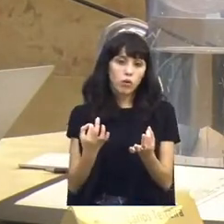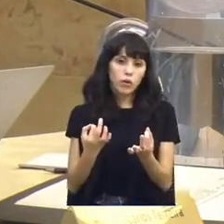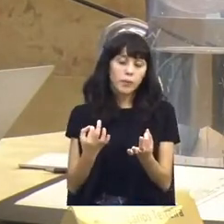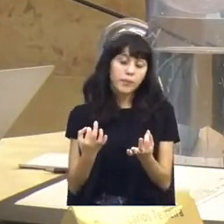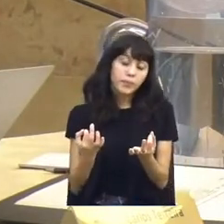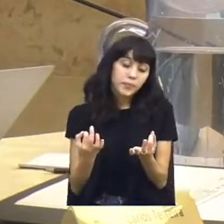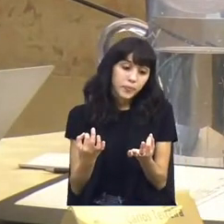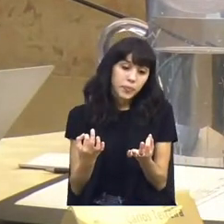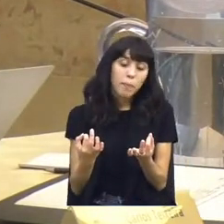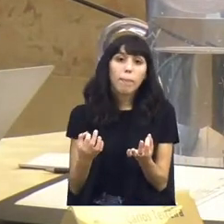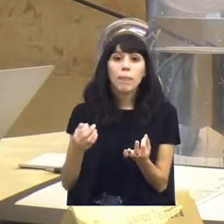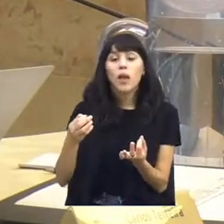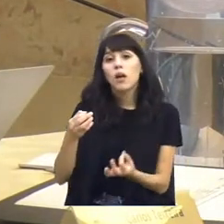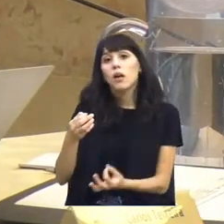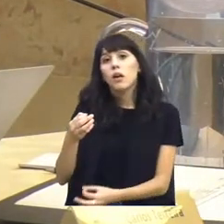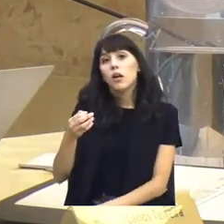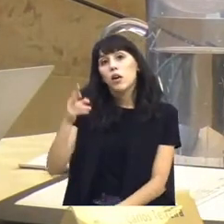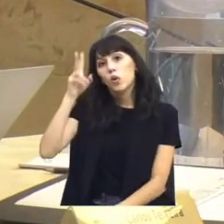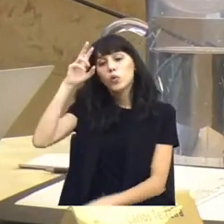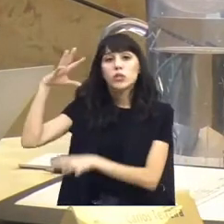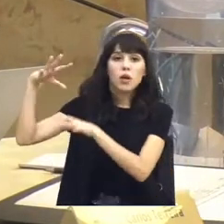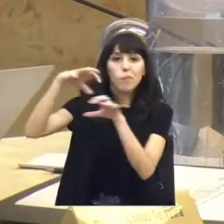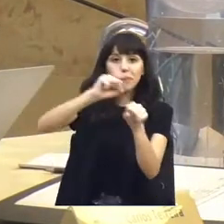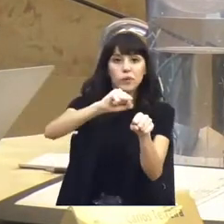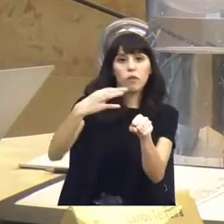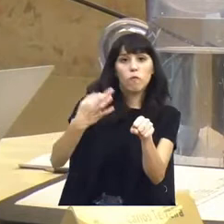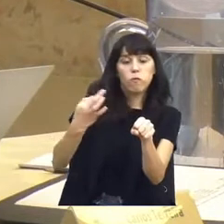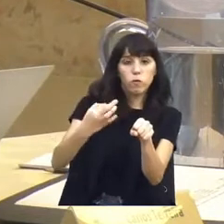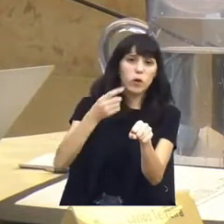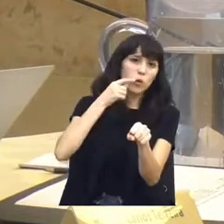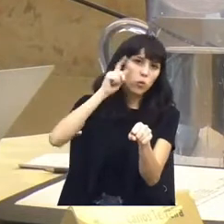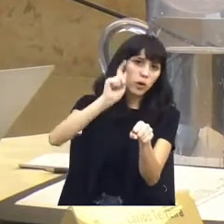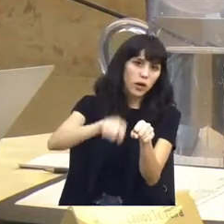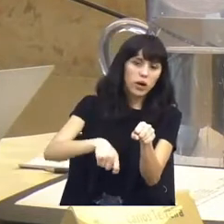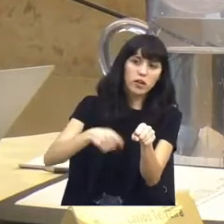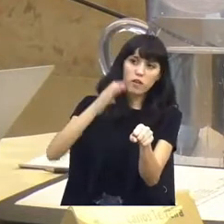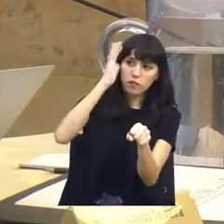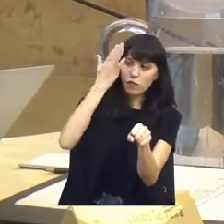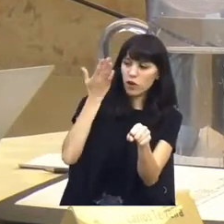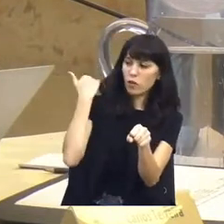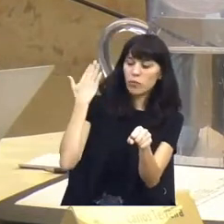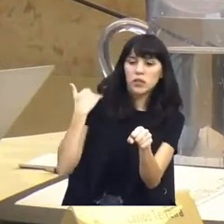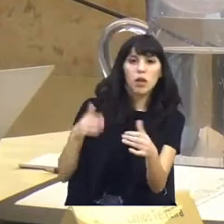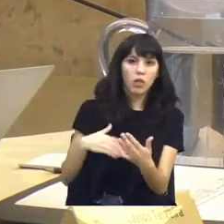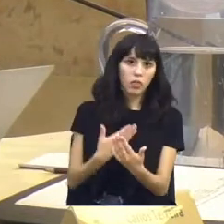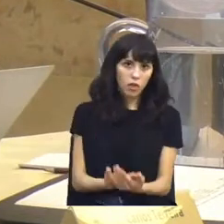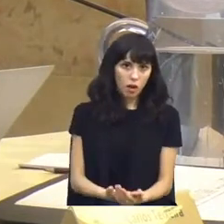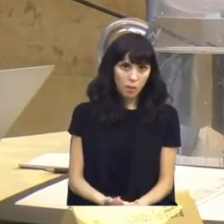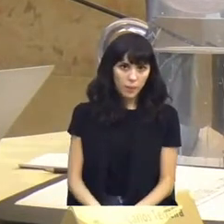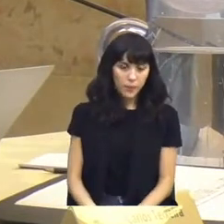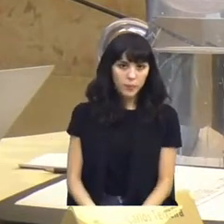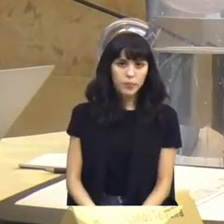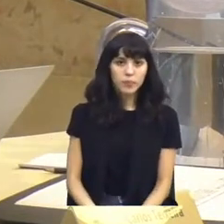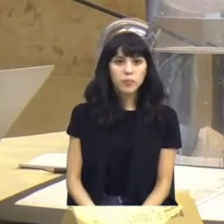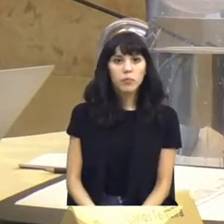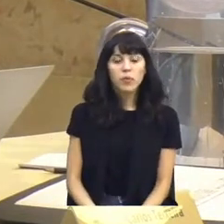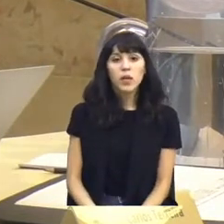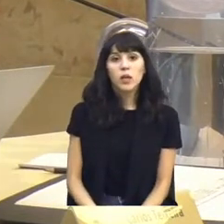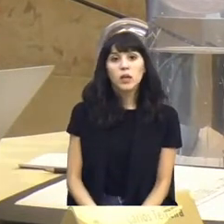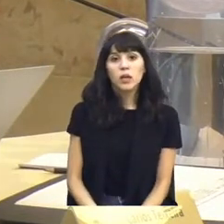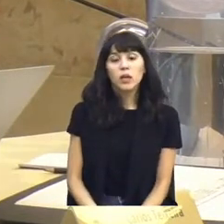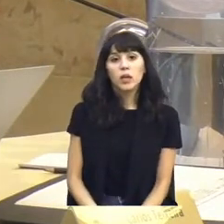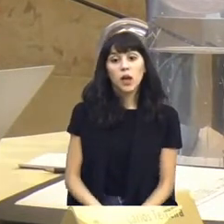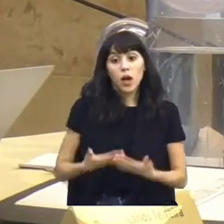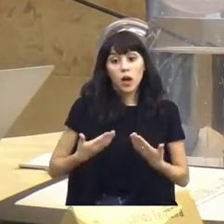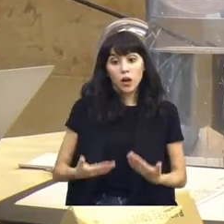ah da Ucrânia pela Rússia em fevereiro passado já suscitou e